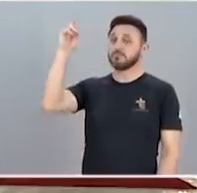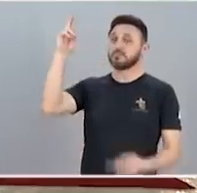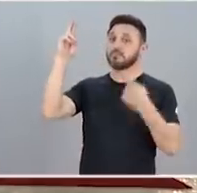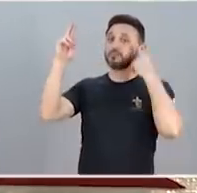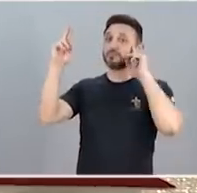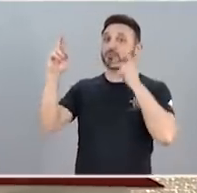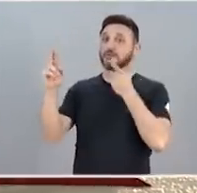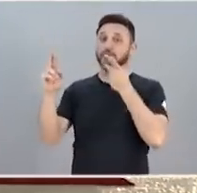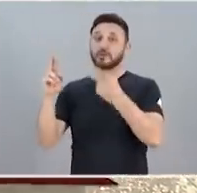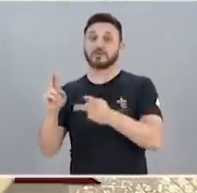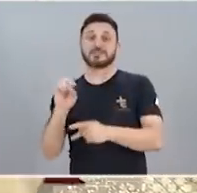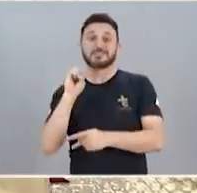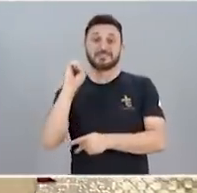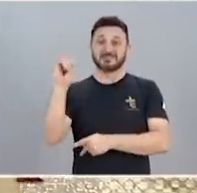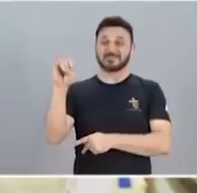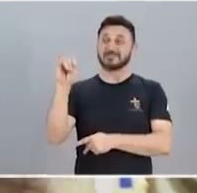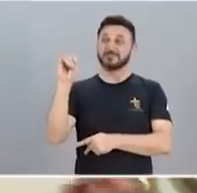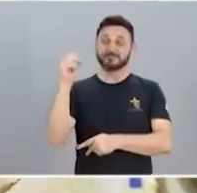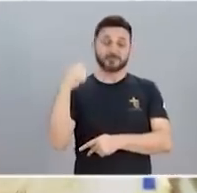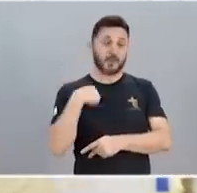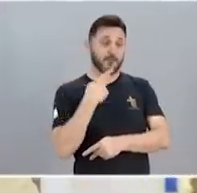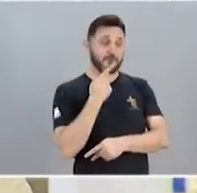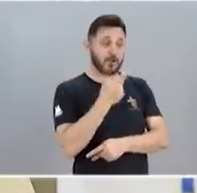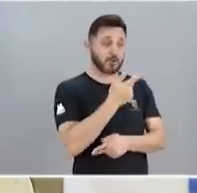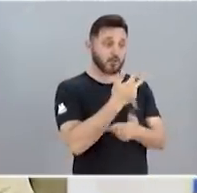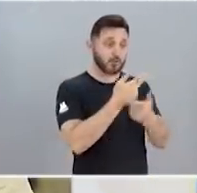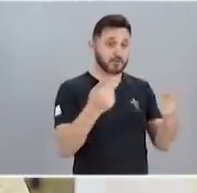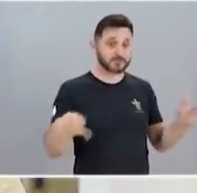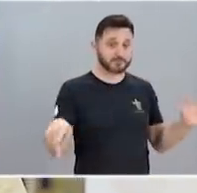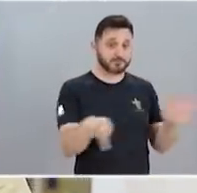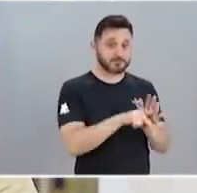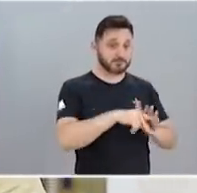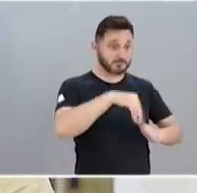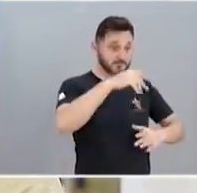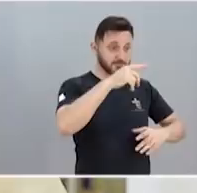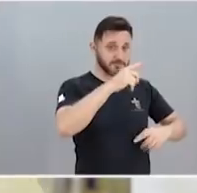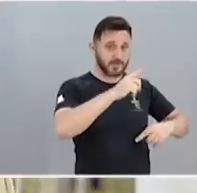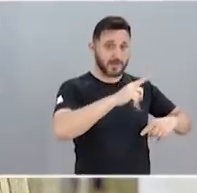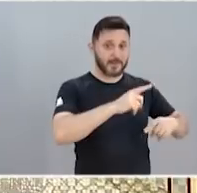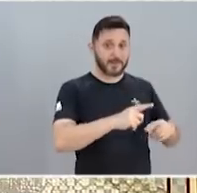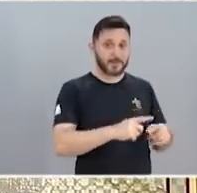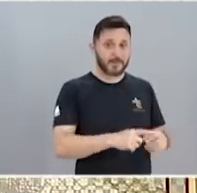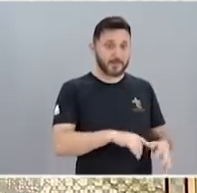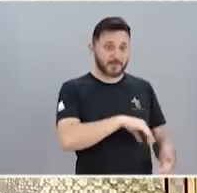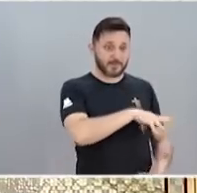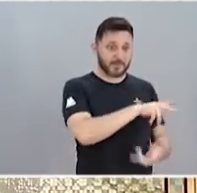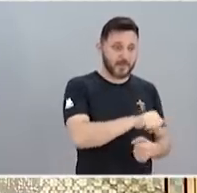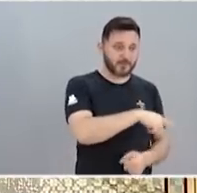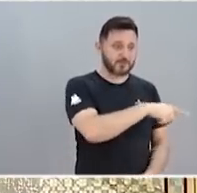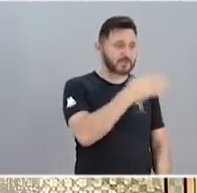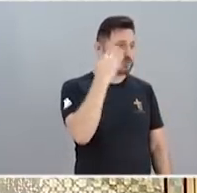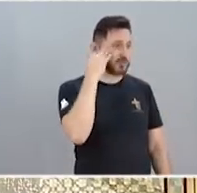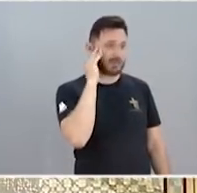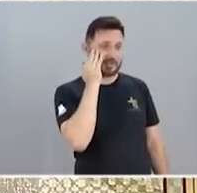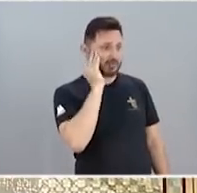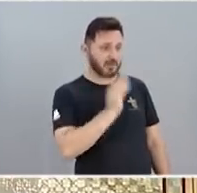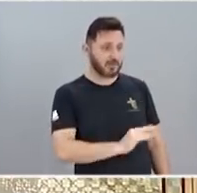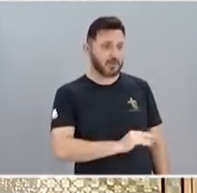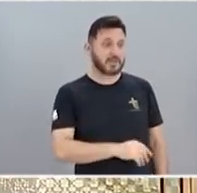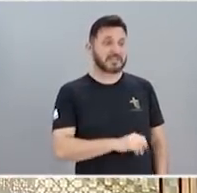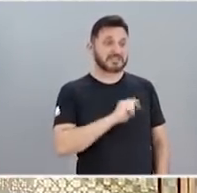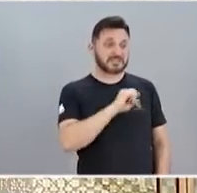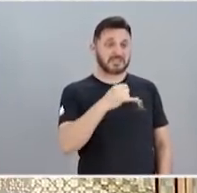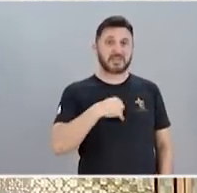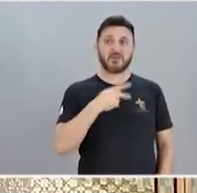eu lhes falo de coisas materiais, não entendeis. Quanto mais quando eu falar das coisas do